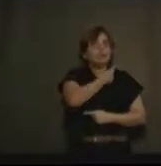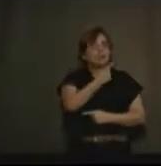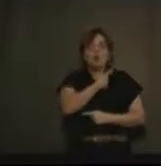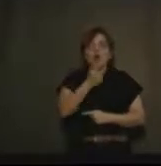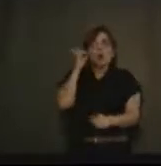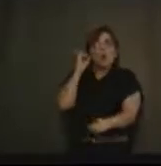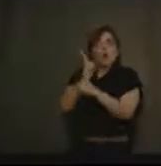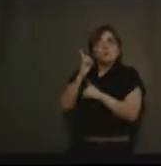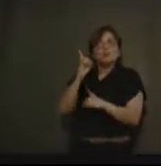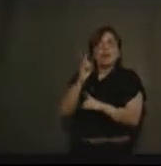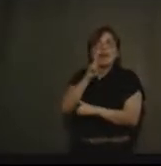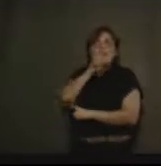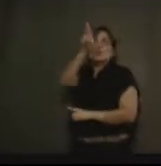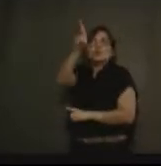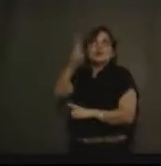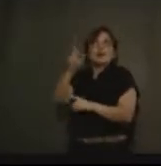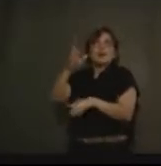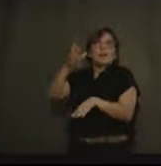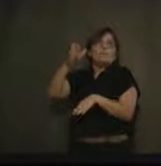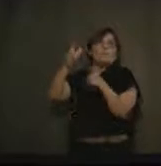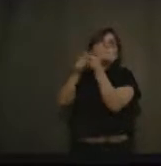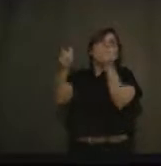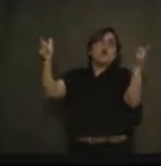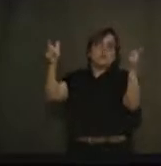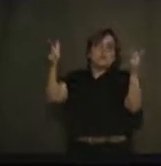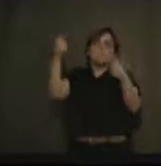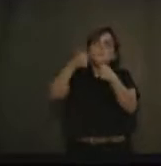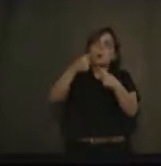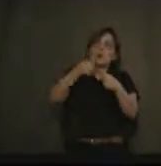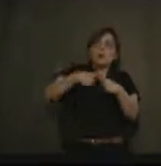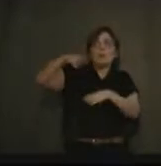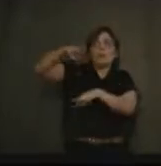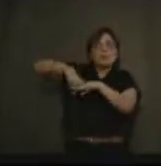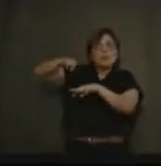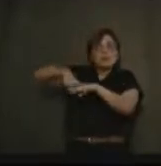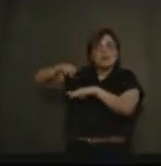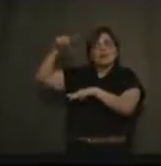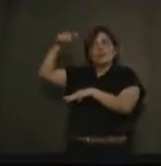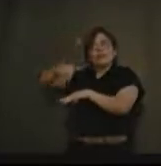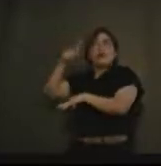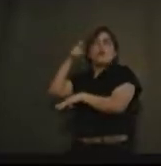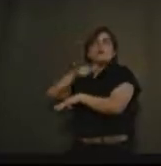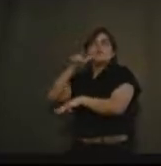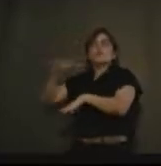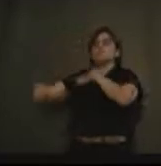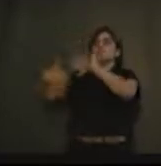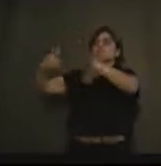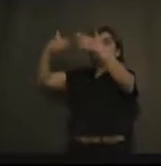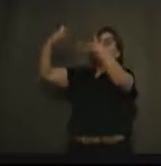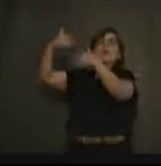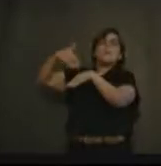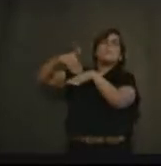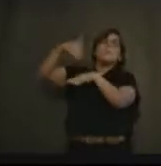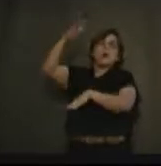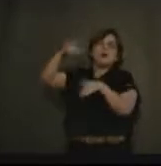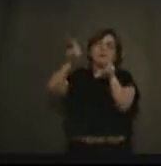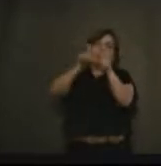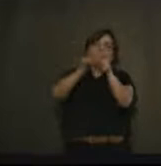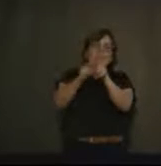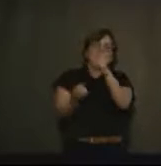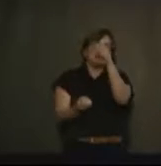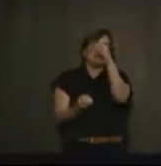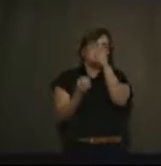mais produtivo. A matemática ficou muito mais rica, com o avanço na mecânica celeste e a criação da área de sistemas